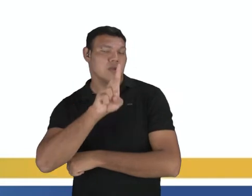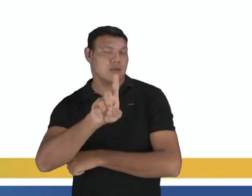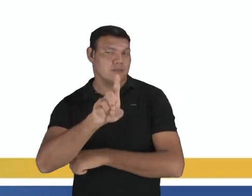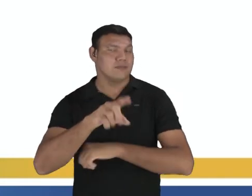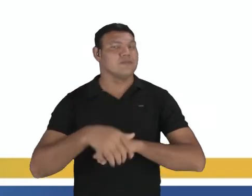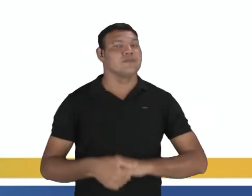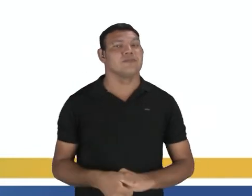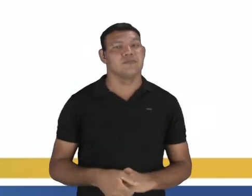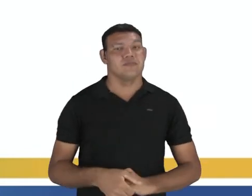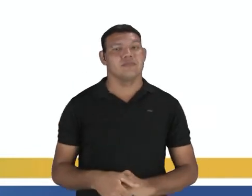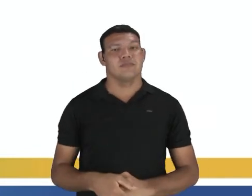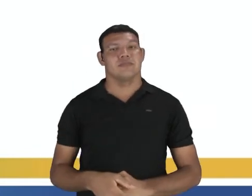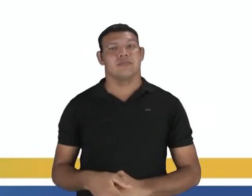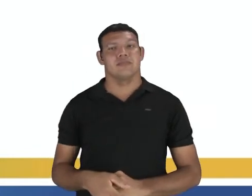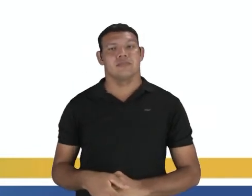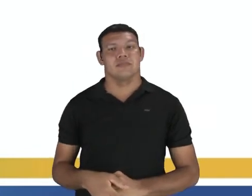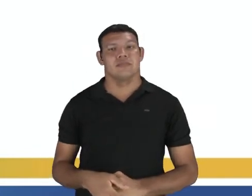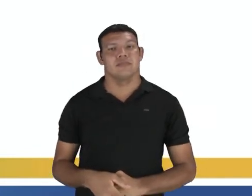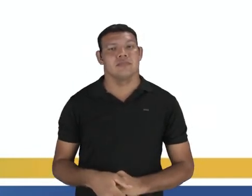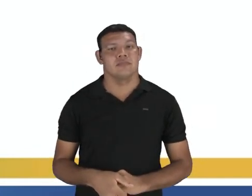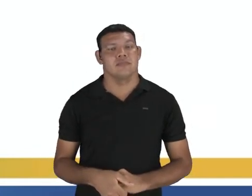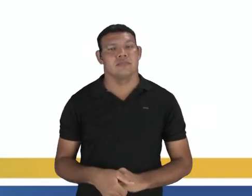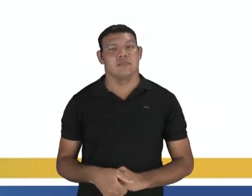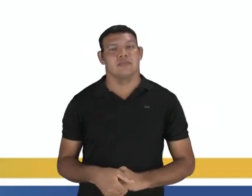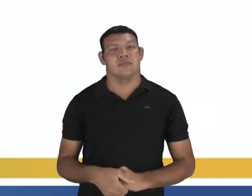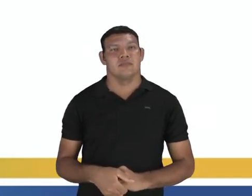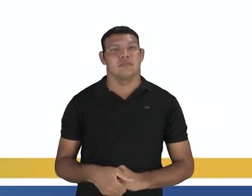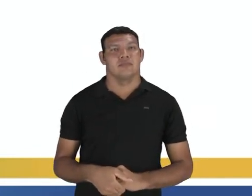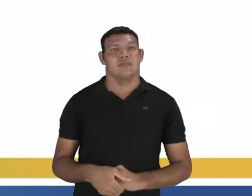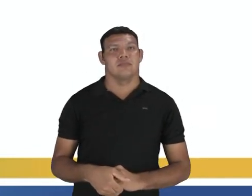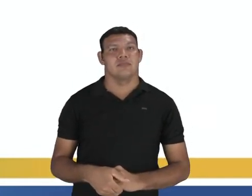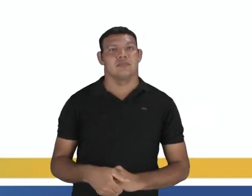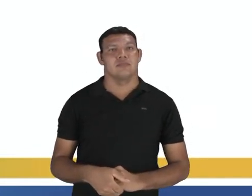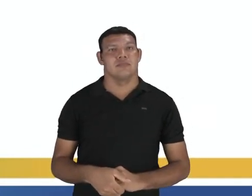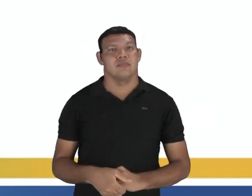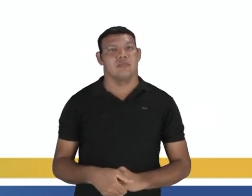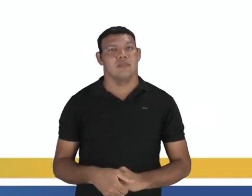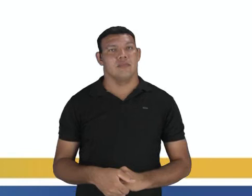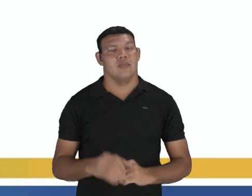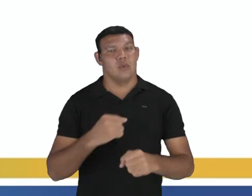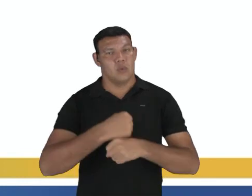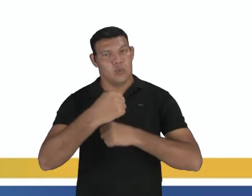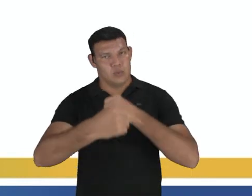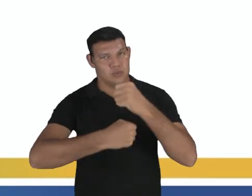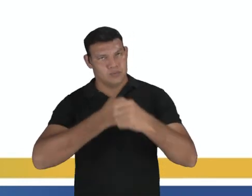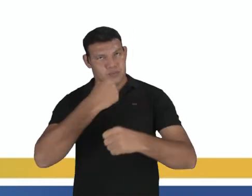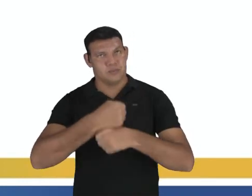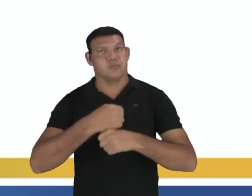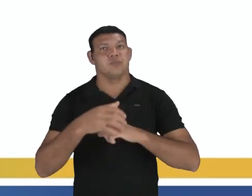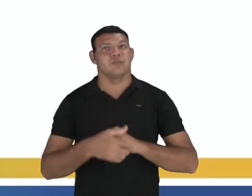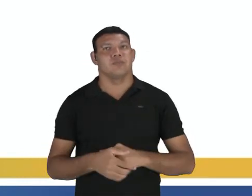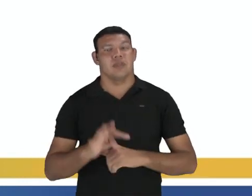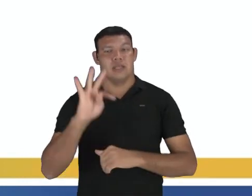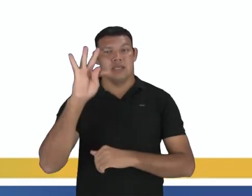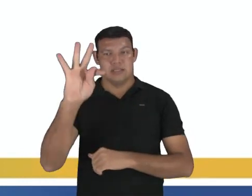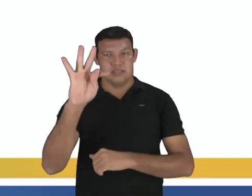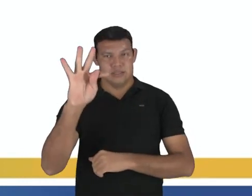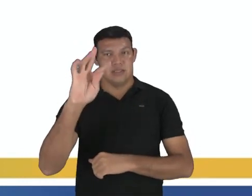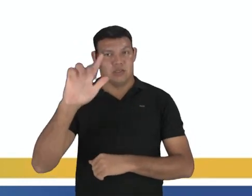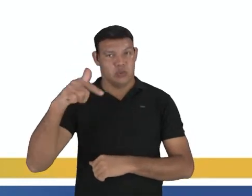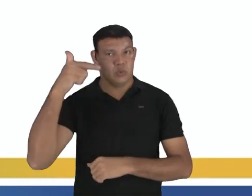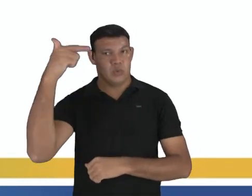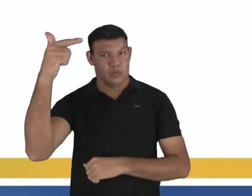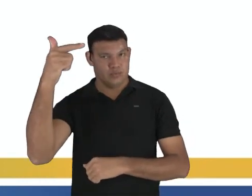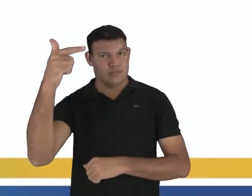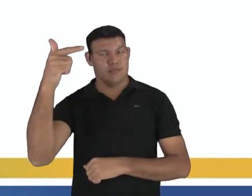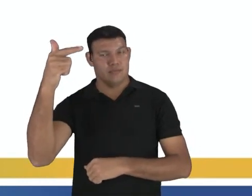tempo de uma volta completa equivale a 365 dias, um ano. Então, seria esse T ali da equação de Kepler. Então, ele vai dizer